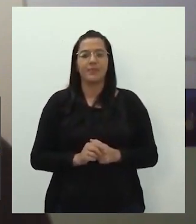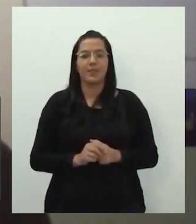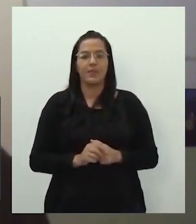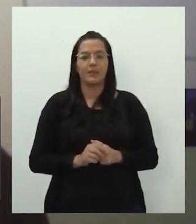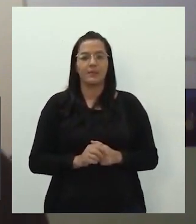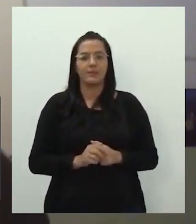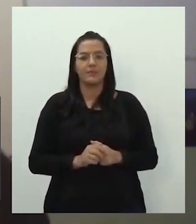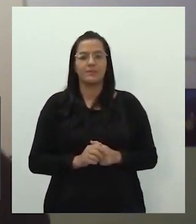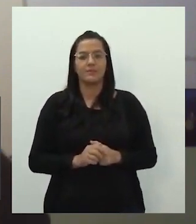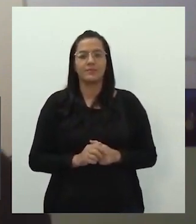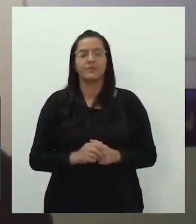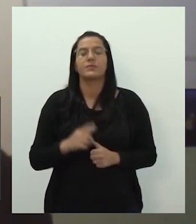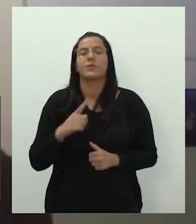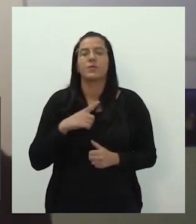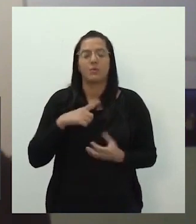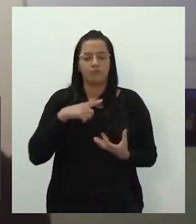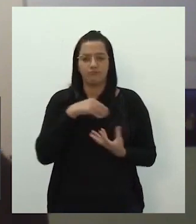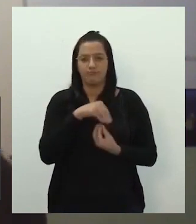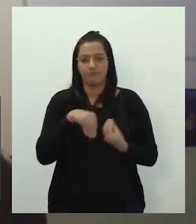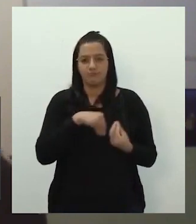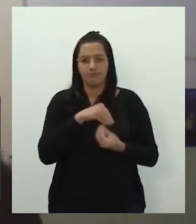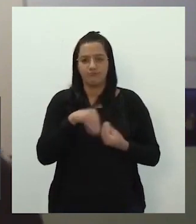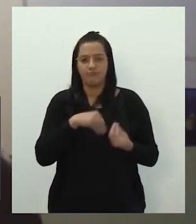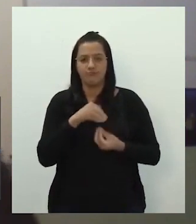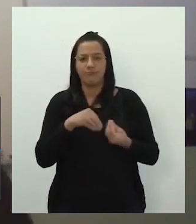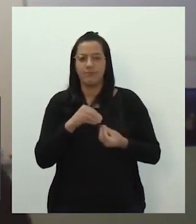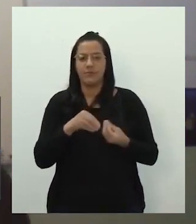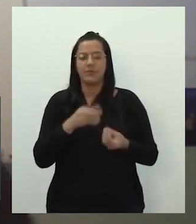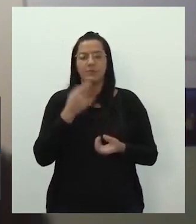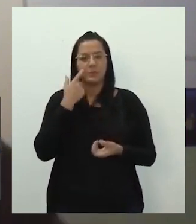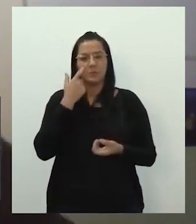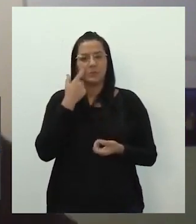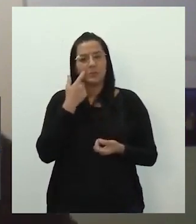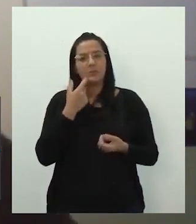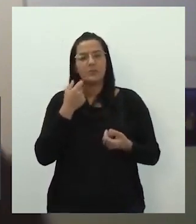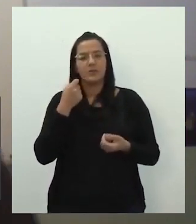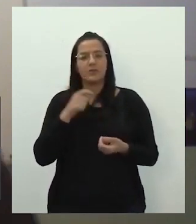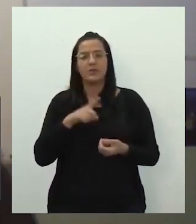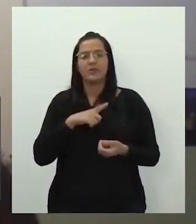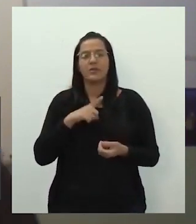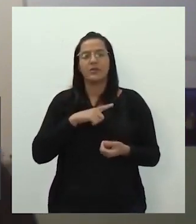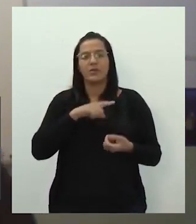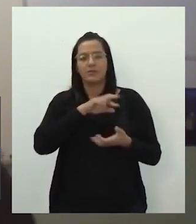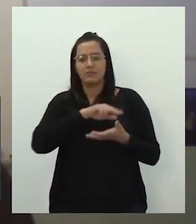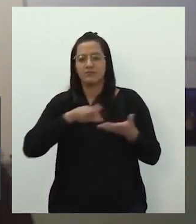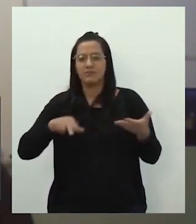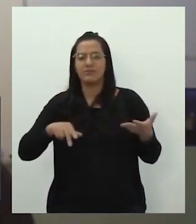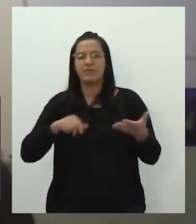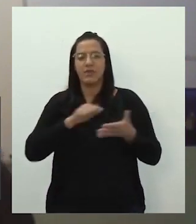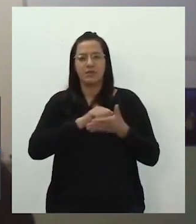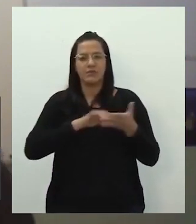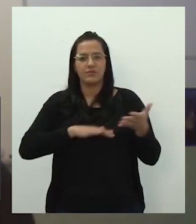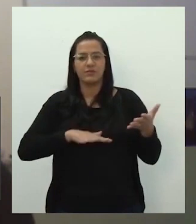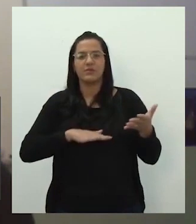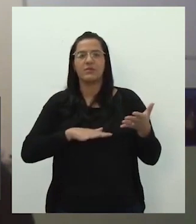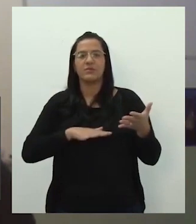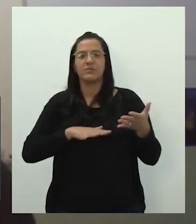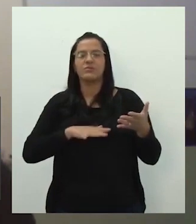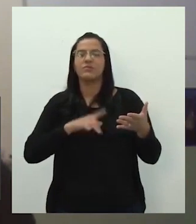Bom, nos experimentos práticos, a gente tem aí tentado fazer, como foi mostrado aí essa atividade de química,